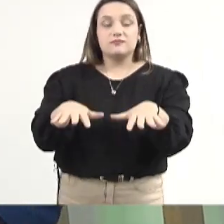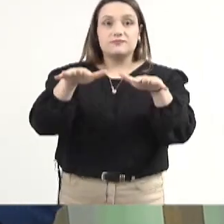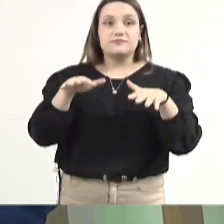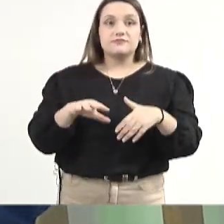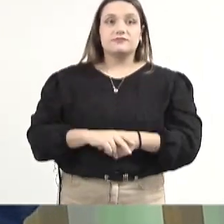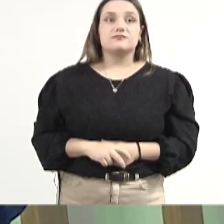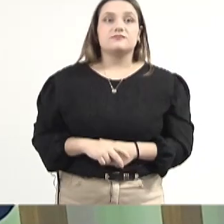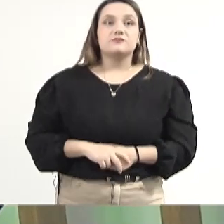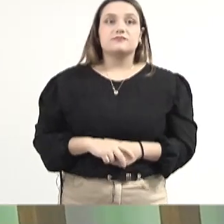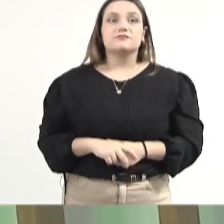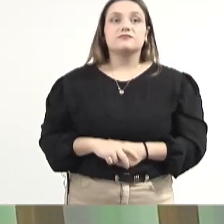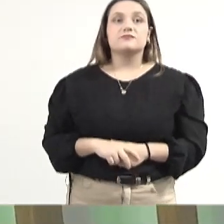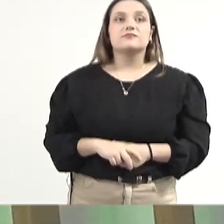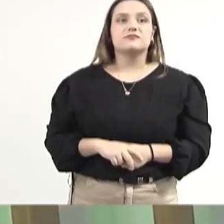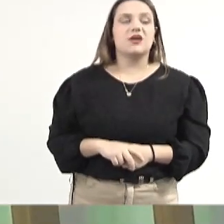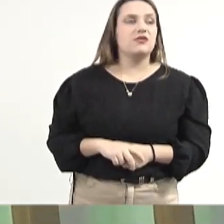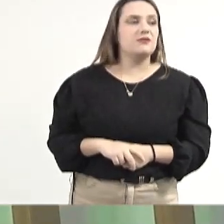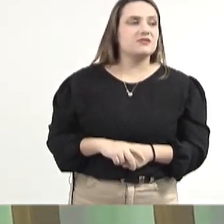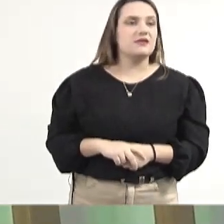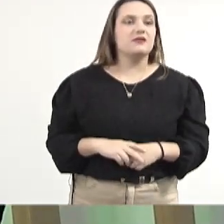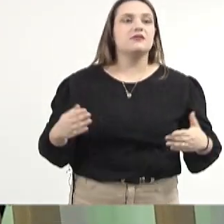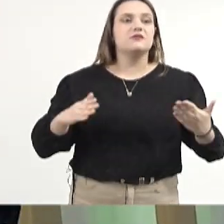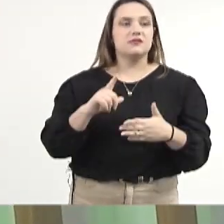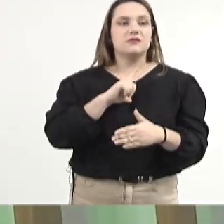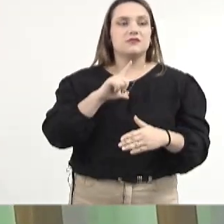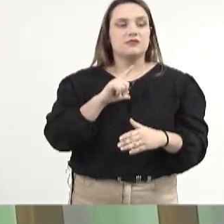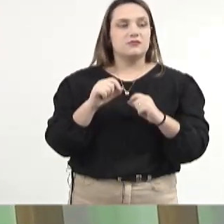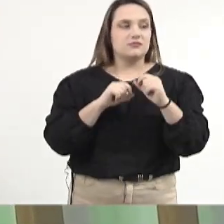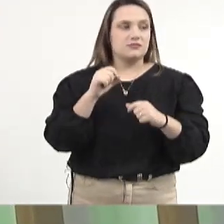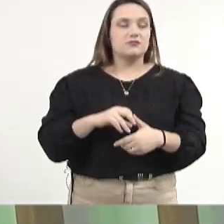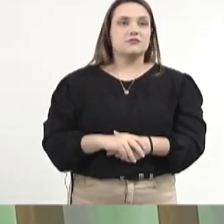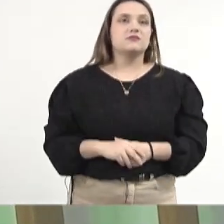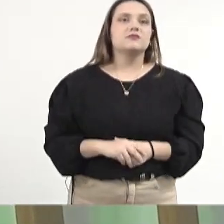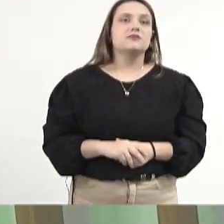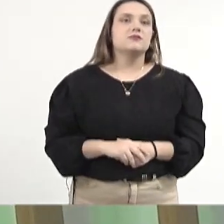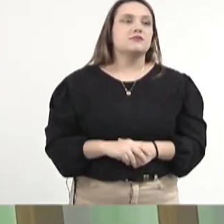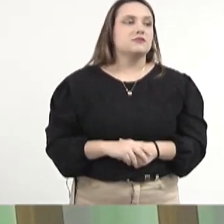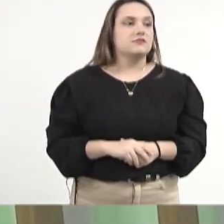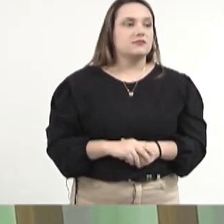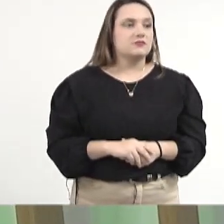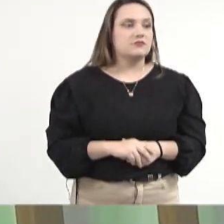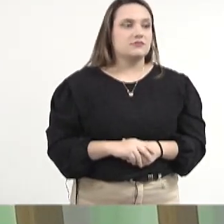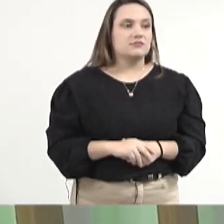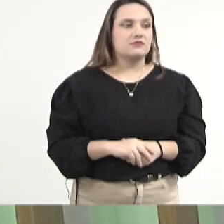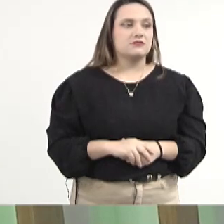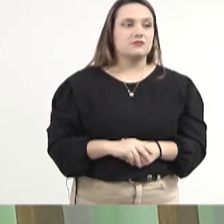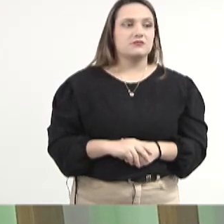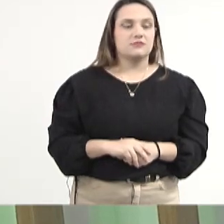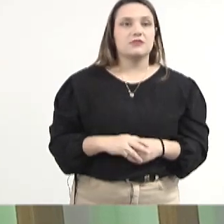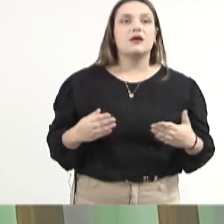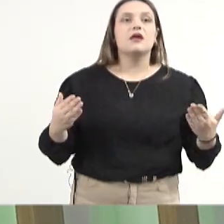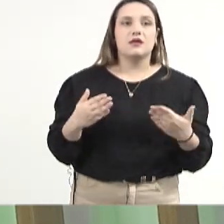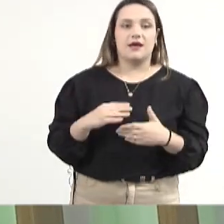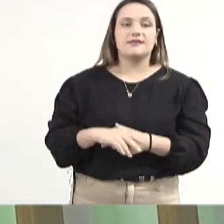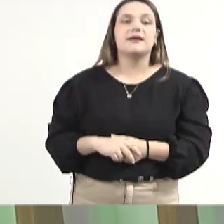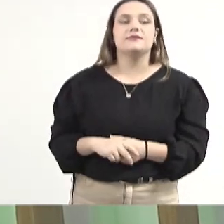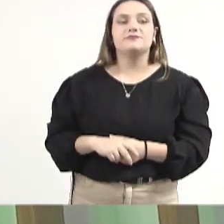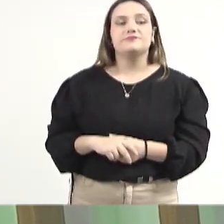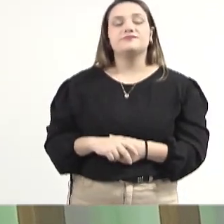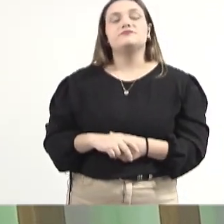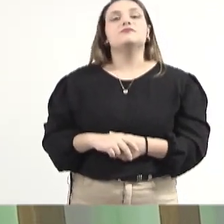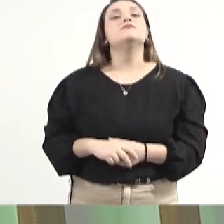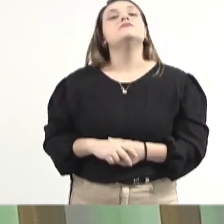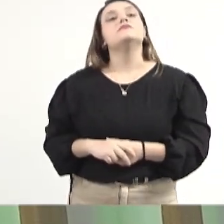fala sobre aquele projeto dos militares, que altera a questão da carreira dos militares e também da contribuição, uma